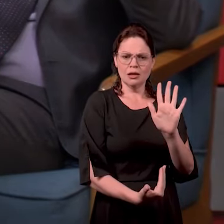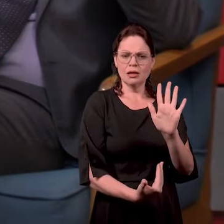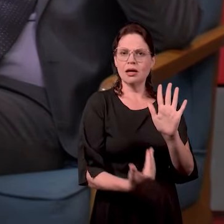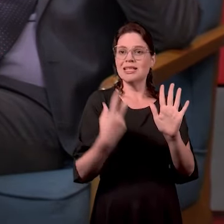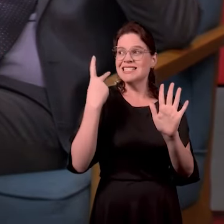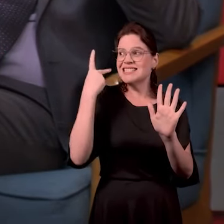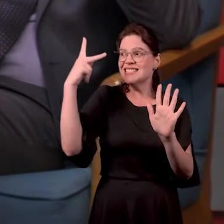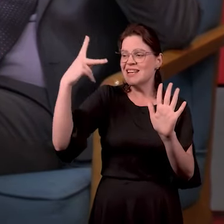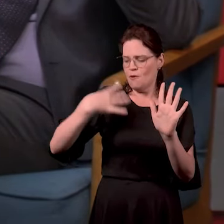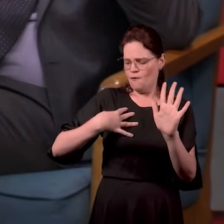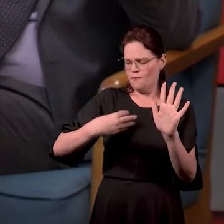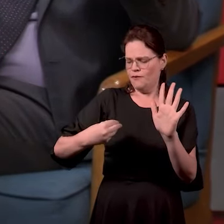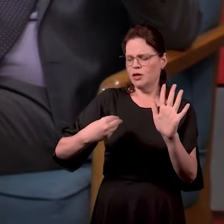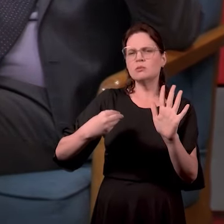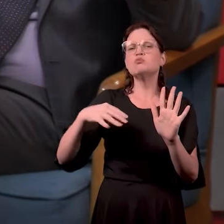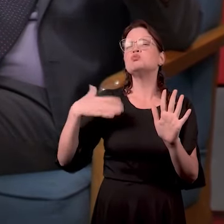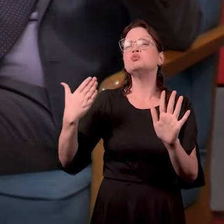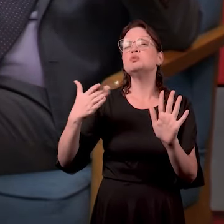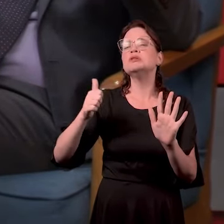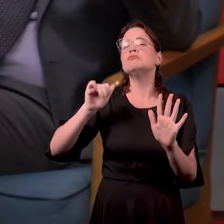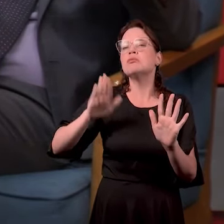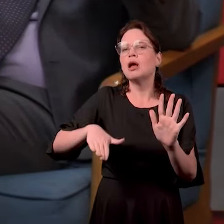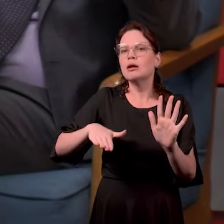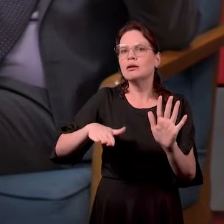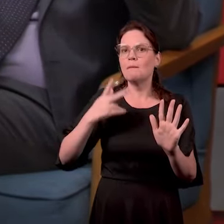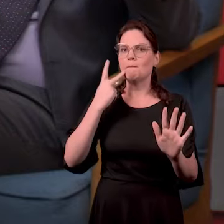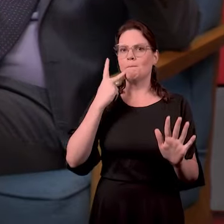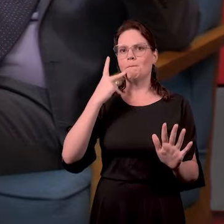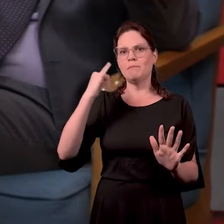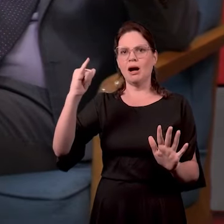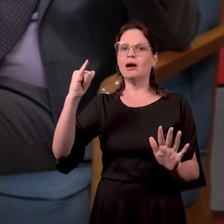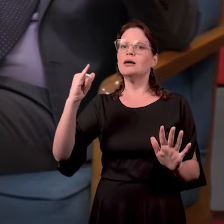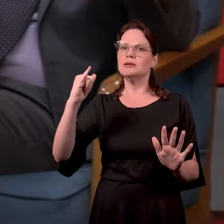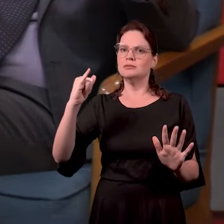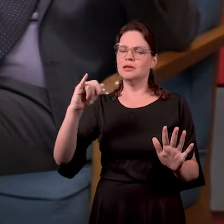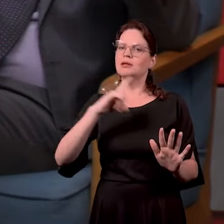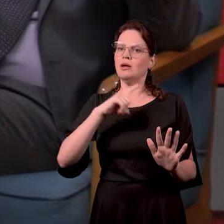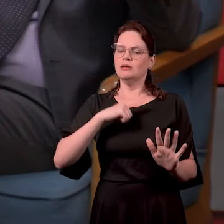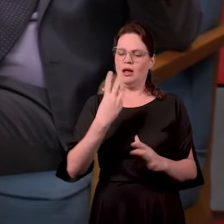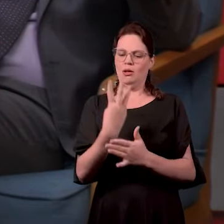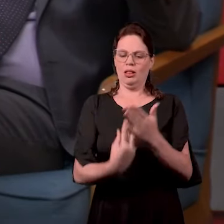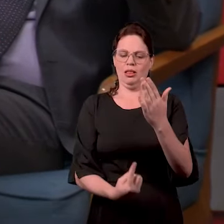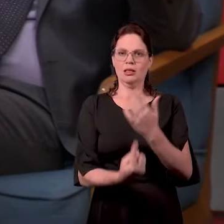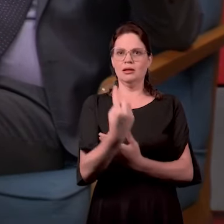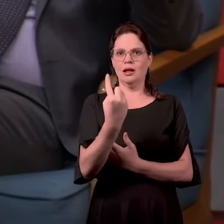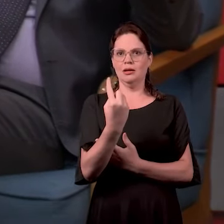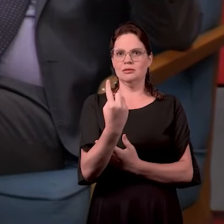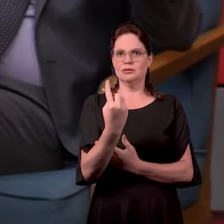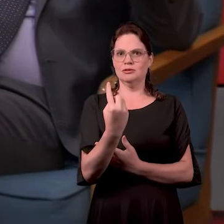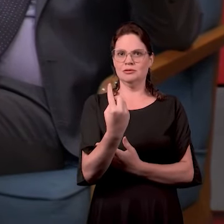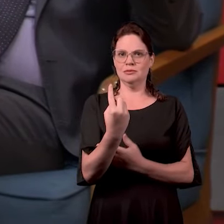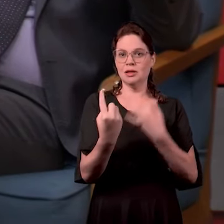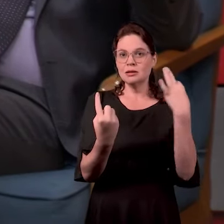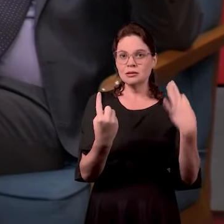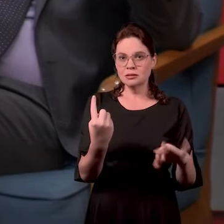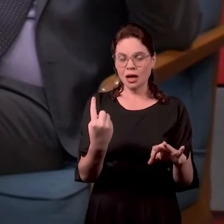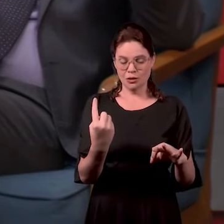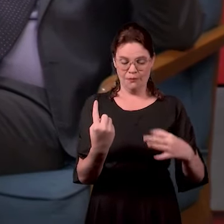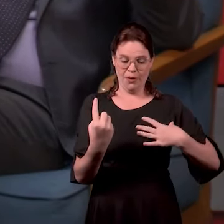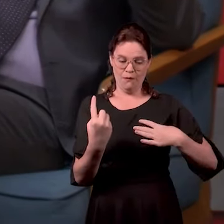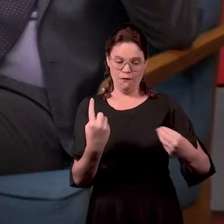Trindade nesse versículo. Corpo, comunhão, corpo sangue, filho